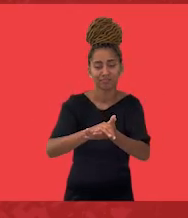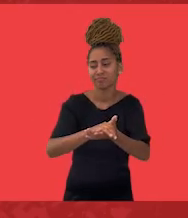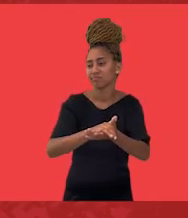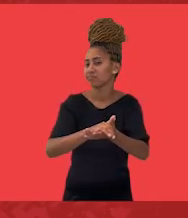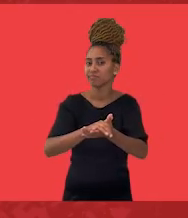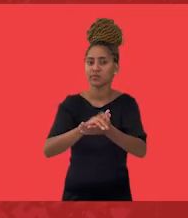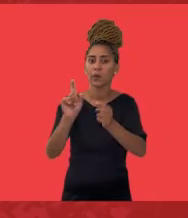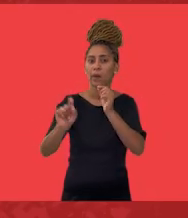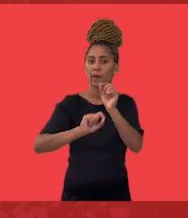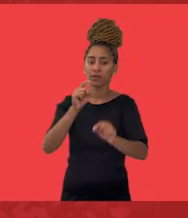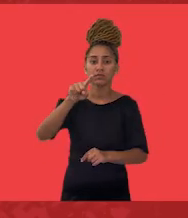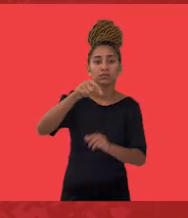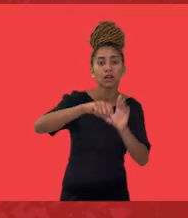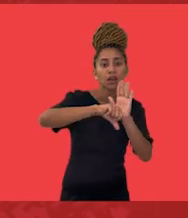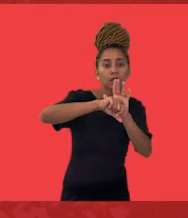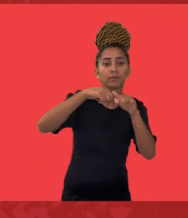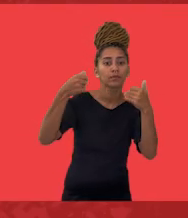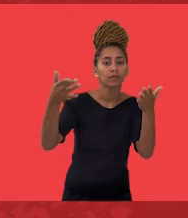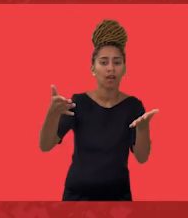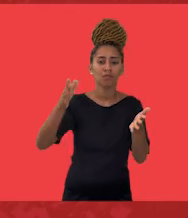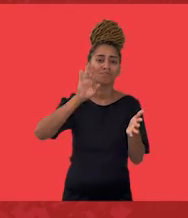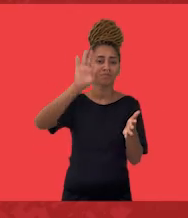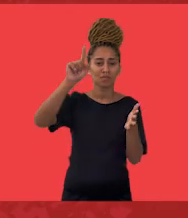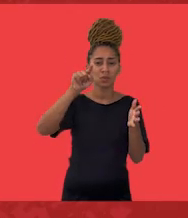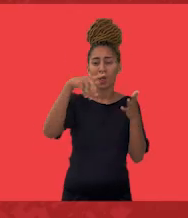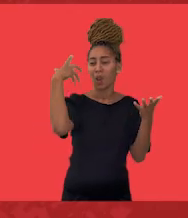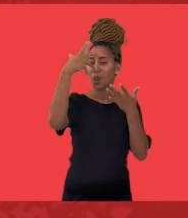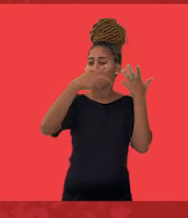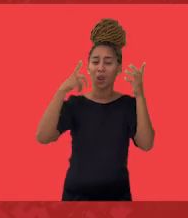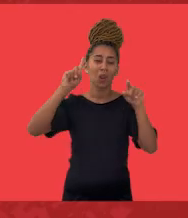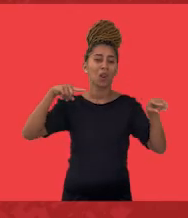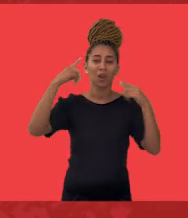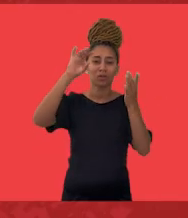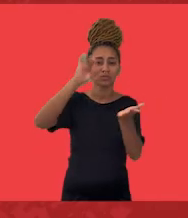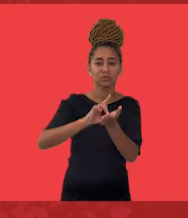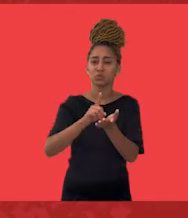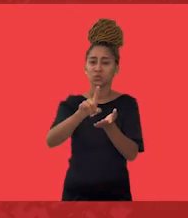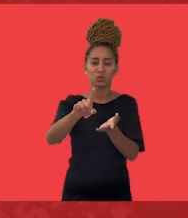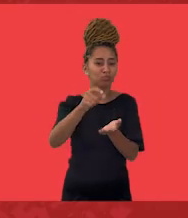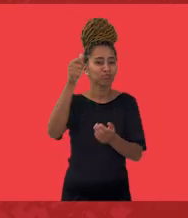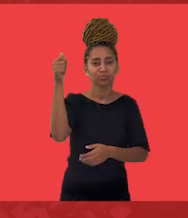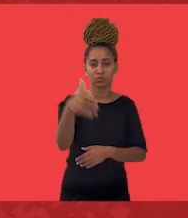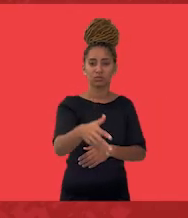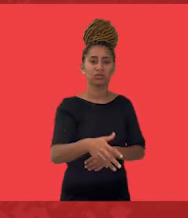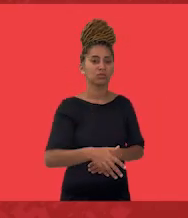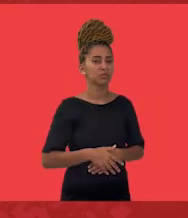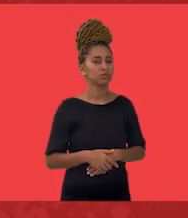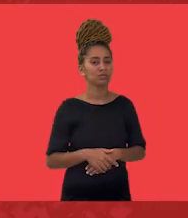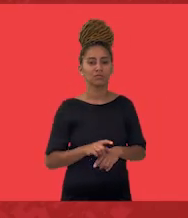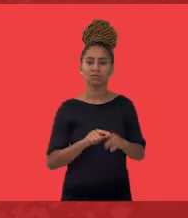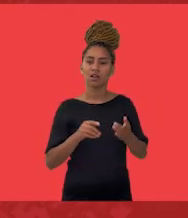Desenho animado, gato e rato, o diabo e seu chapéu de mestre Cuca, mandando um